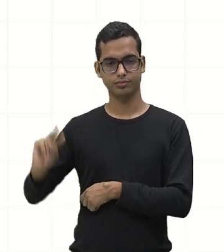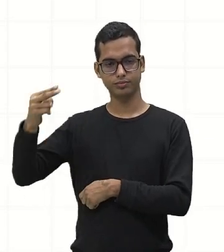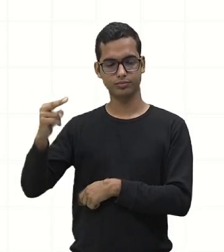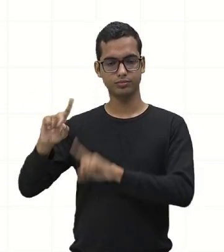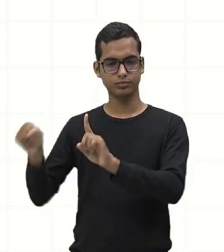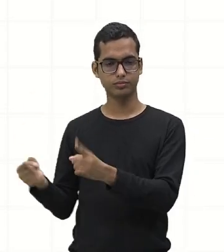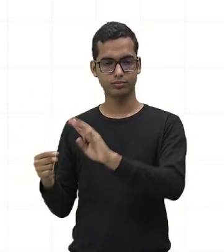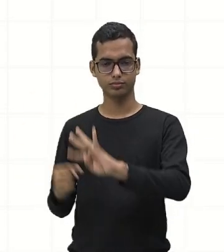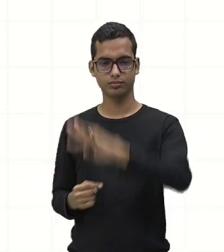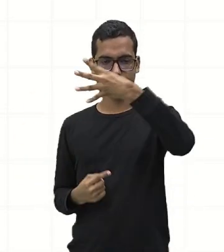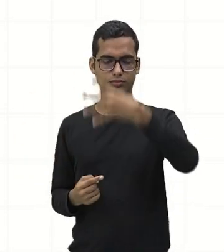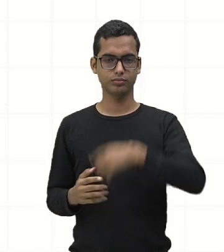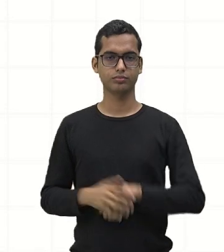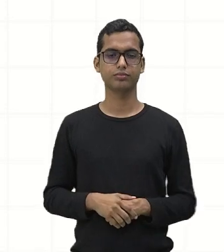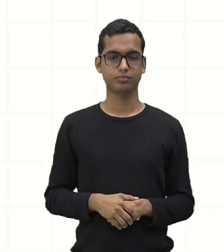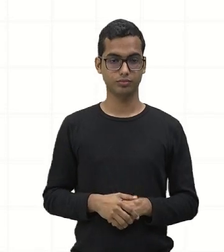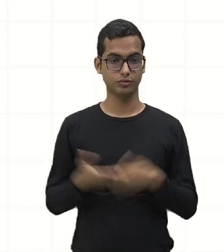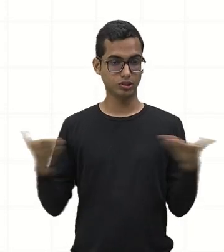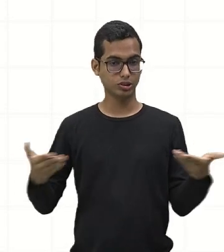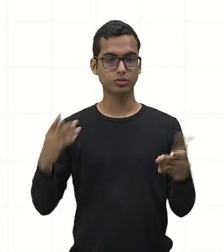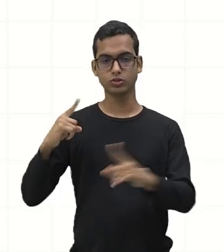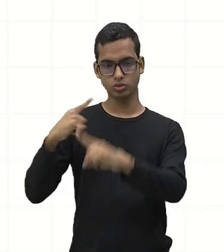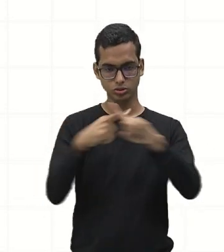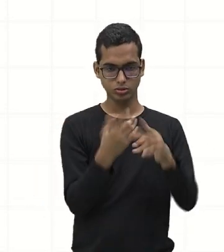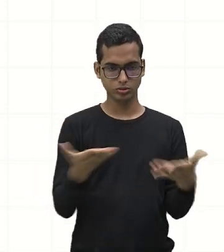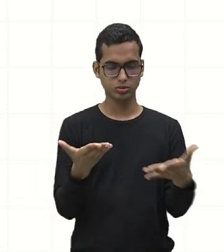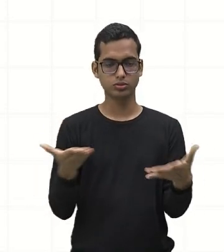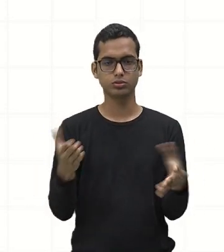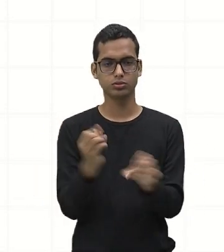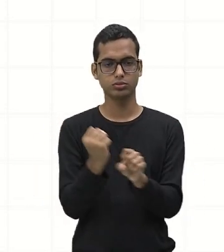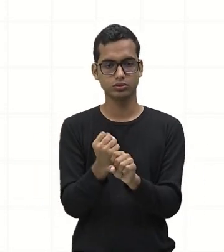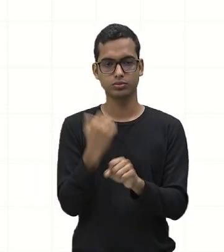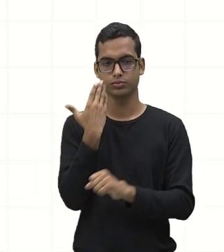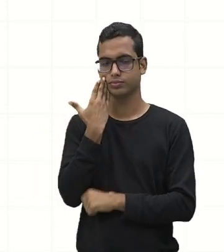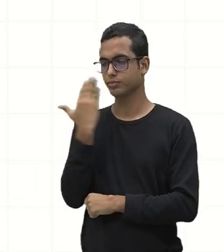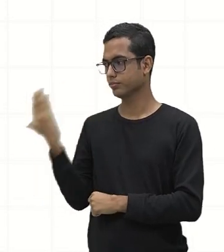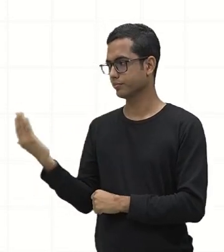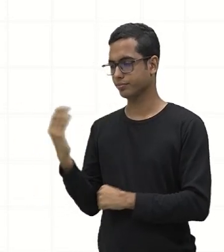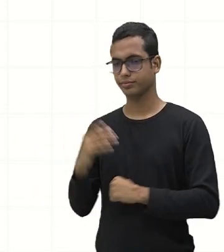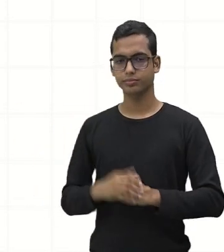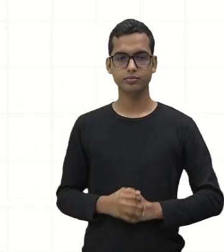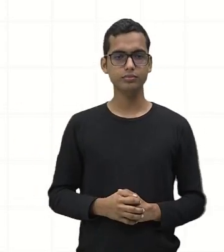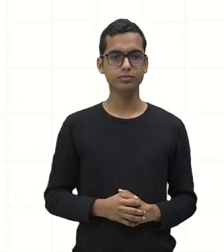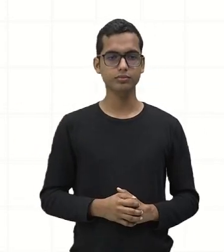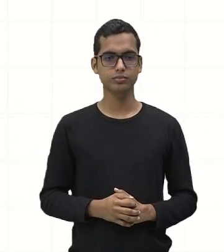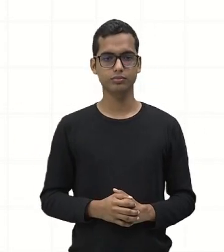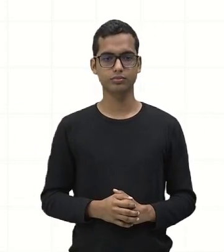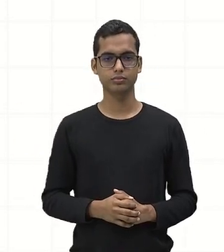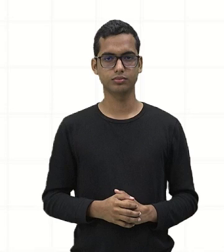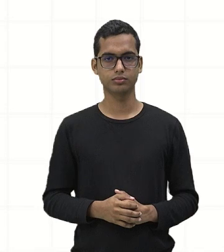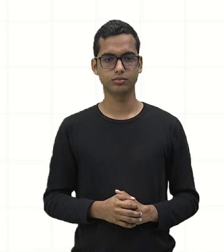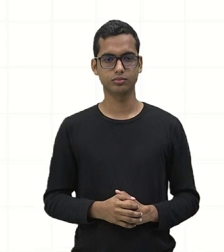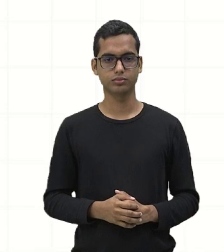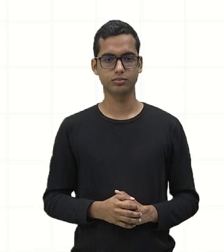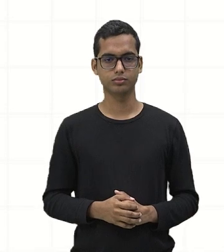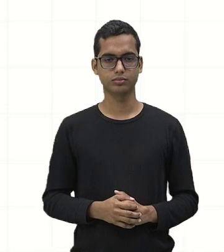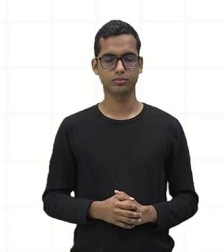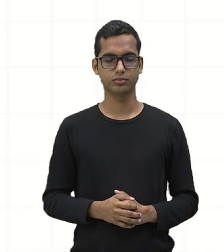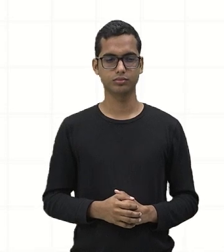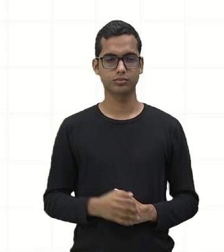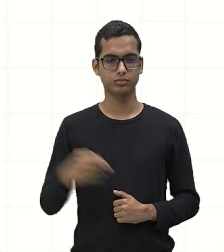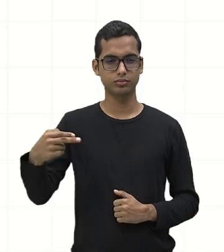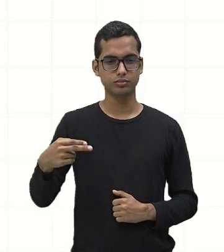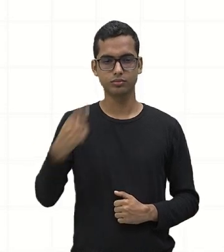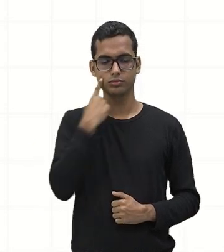então, basta multiplicarmos. Continua o 2, que é a base, e multiplicamos os expoentes. 2